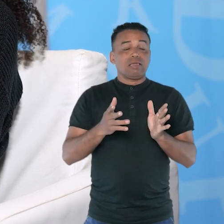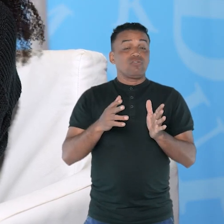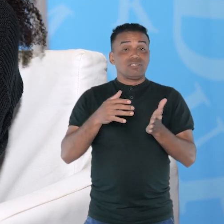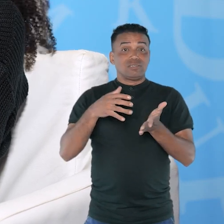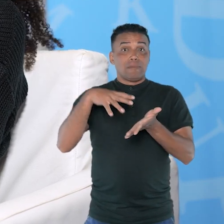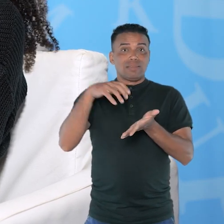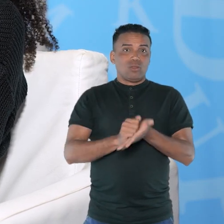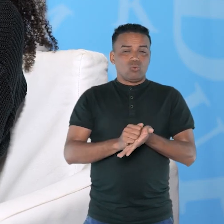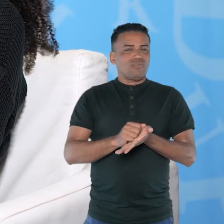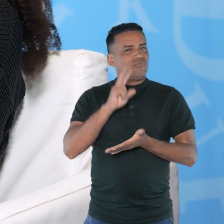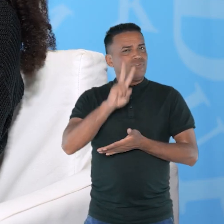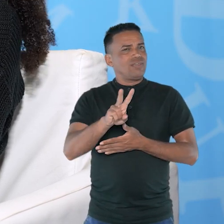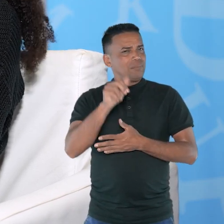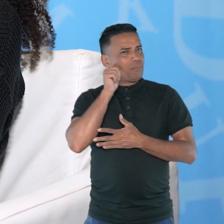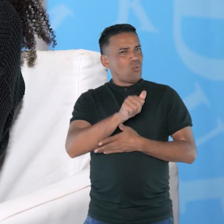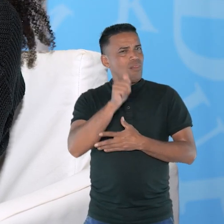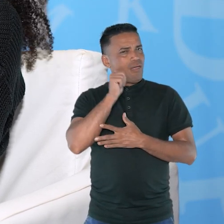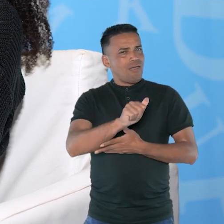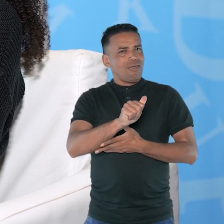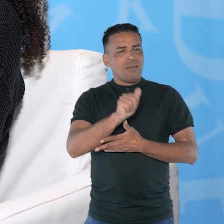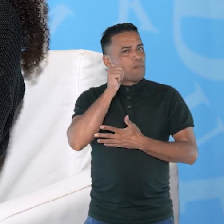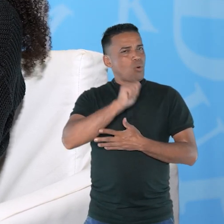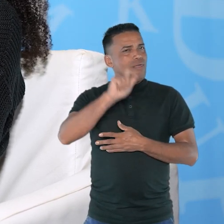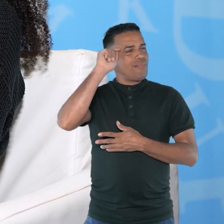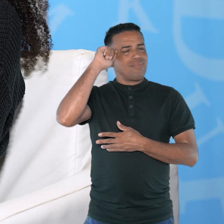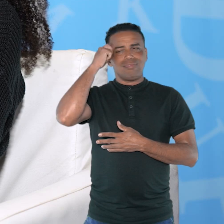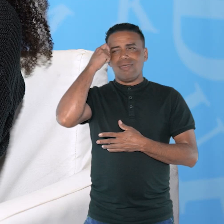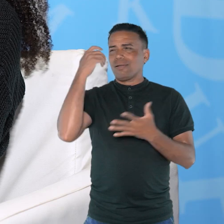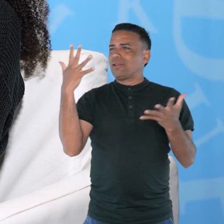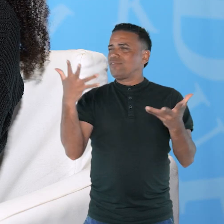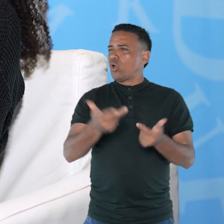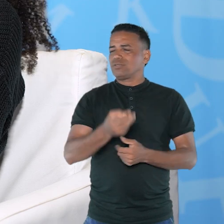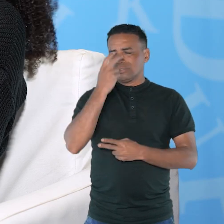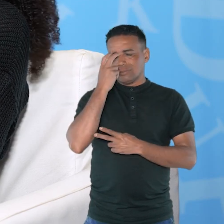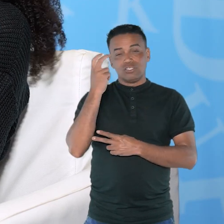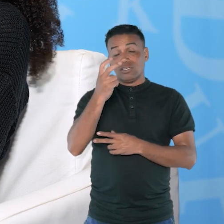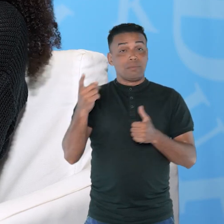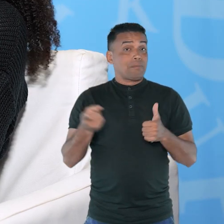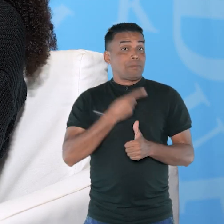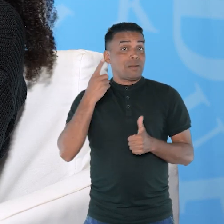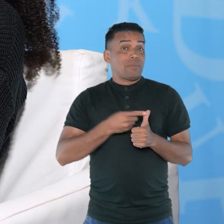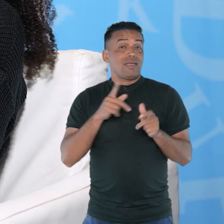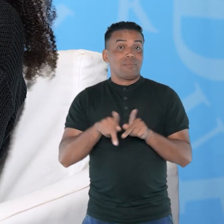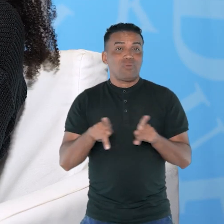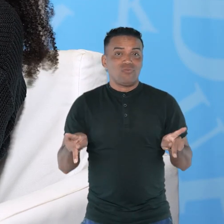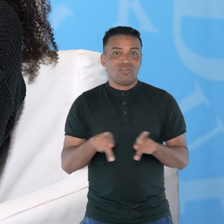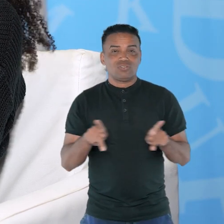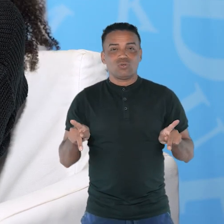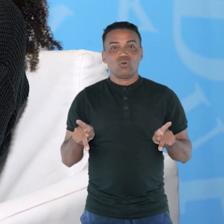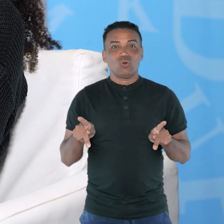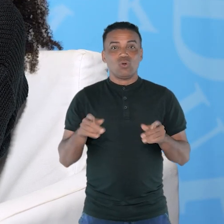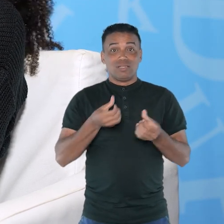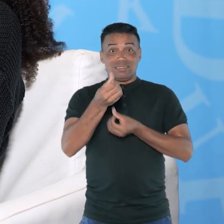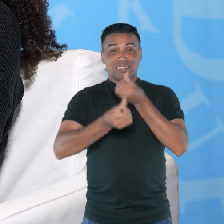saber, e quando eu cheguei, eu vi aquela mulher, uma mulher negra, maravilhosa, inteligentíssima, minha primeira professora, assim, tipo, primeiro